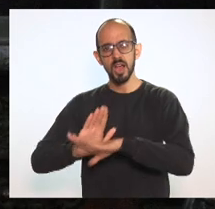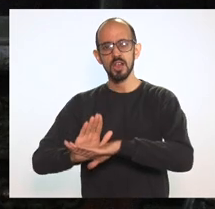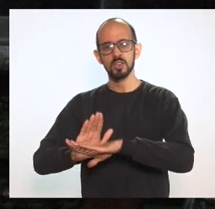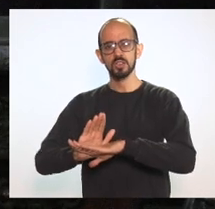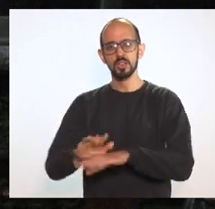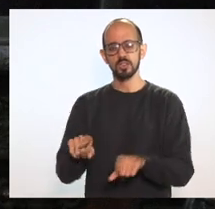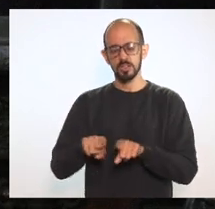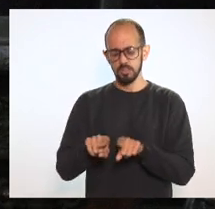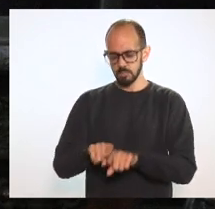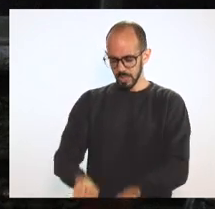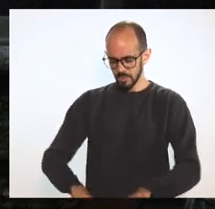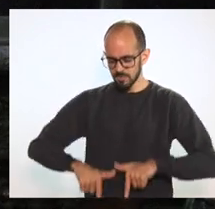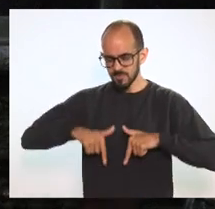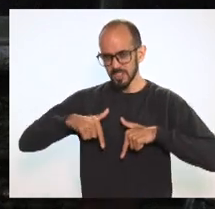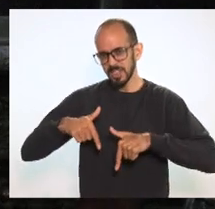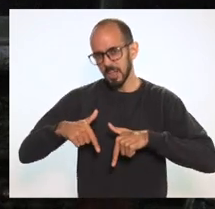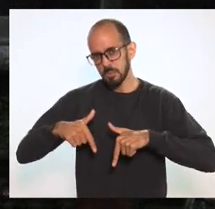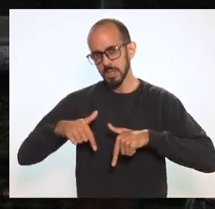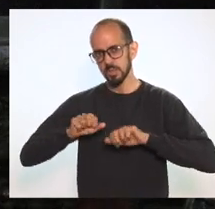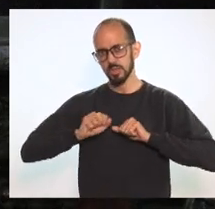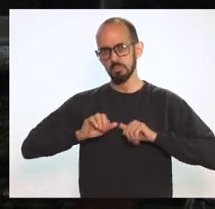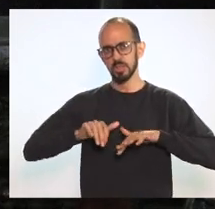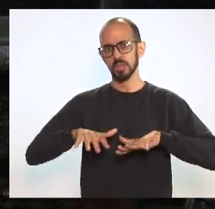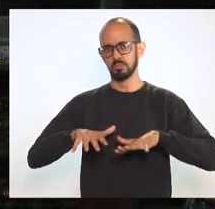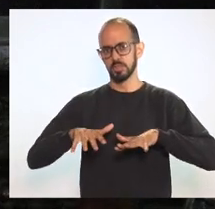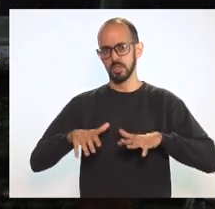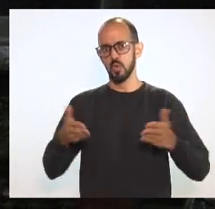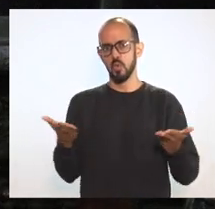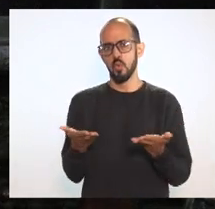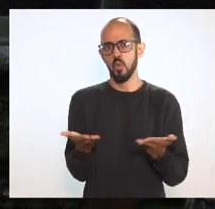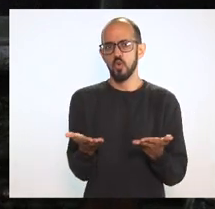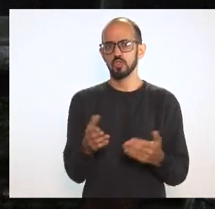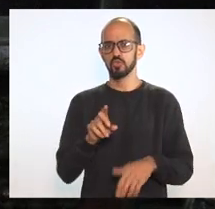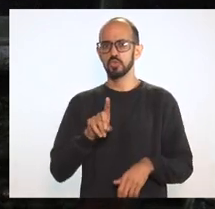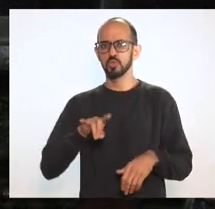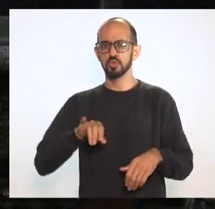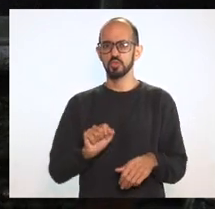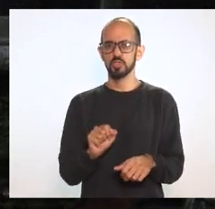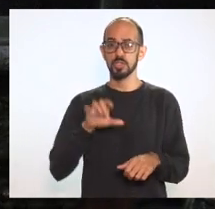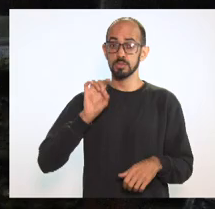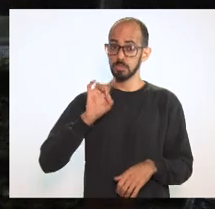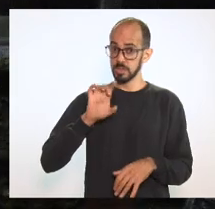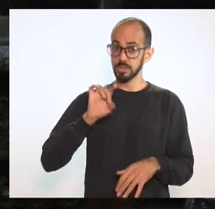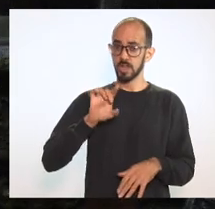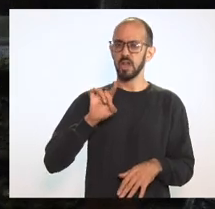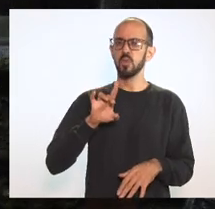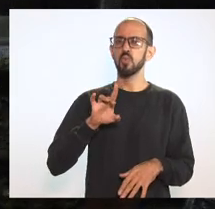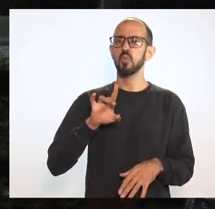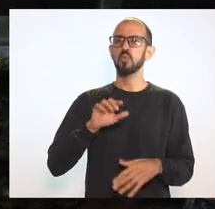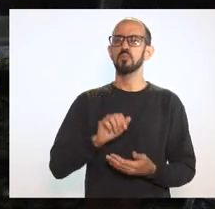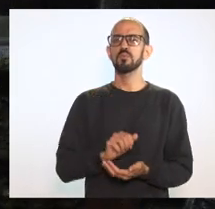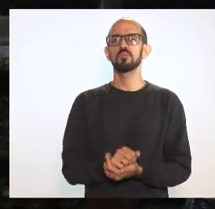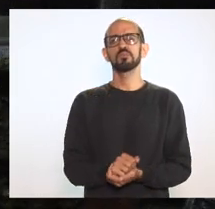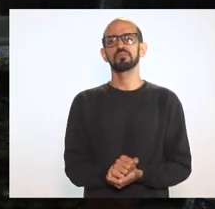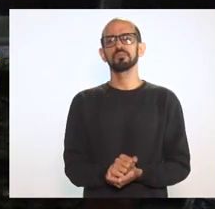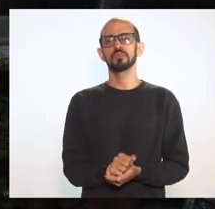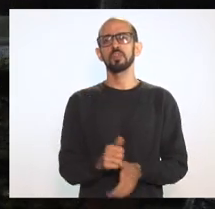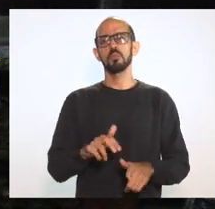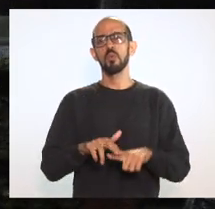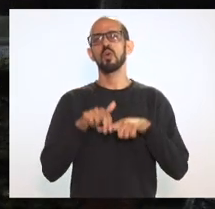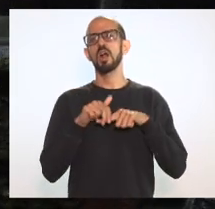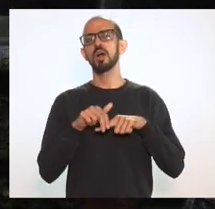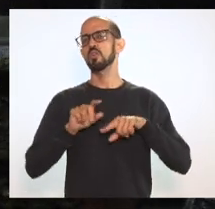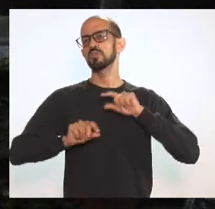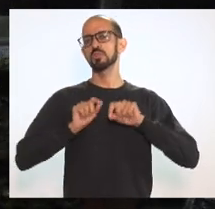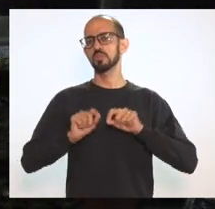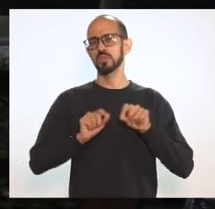enfrentamento a essa pandemia. Dizer que hoje foi um dia muito especial pela instalação